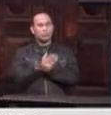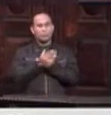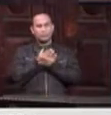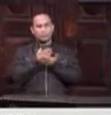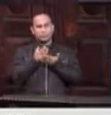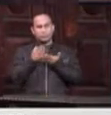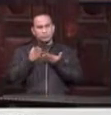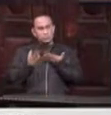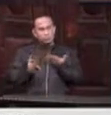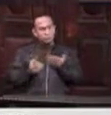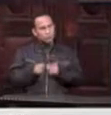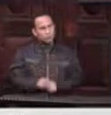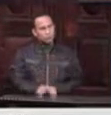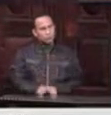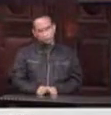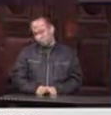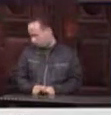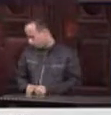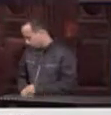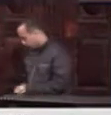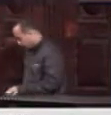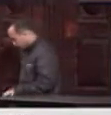começou